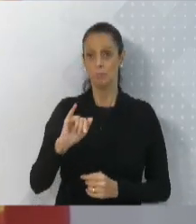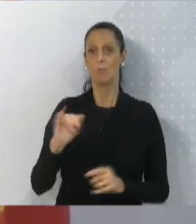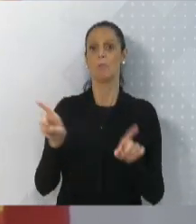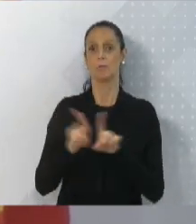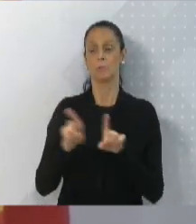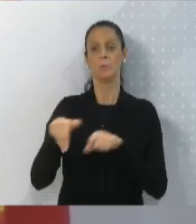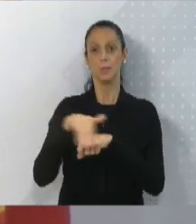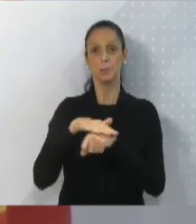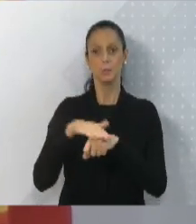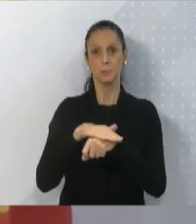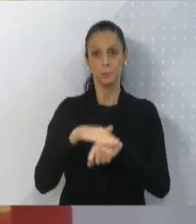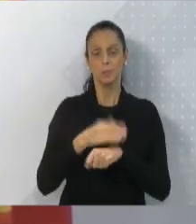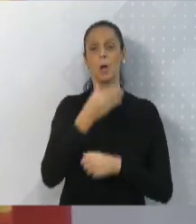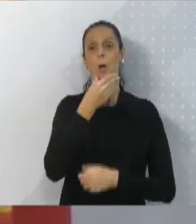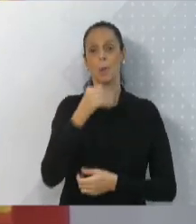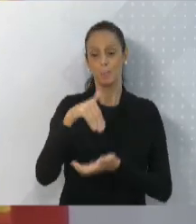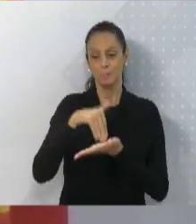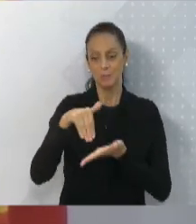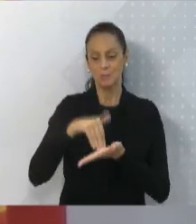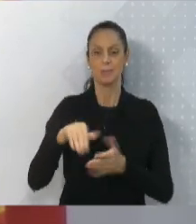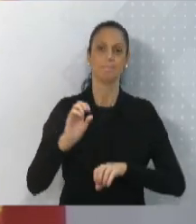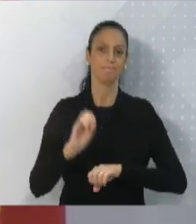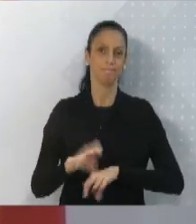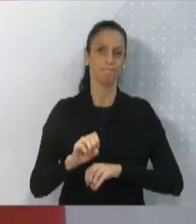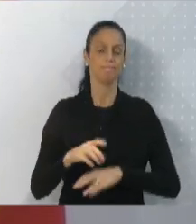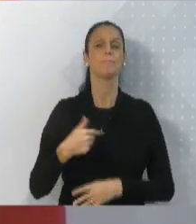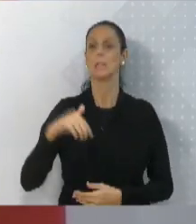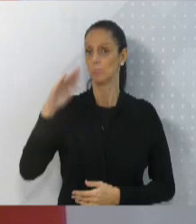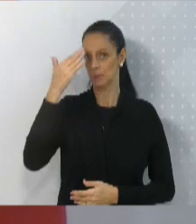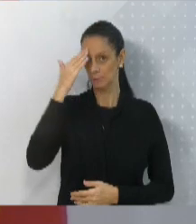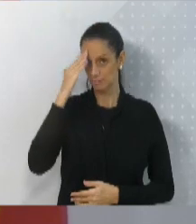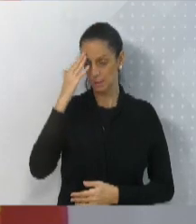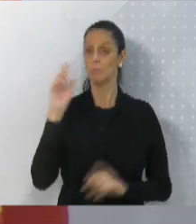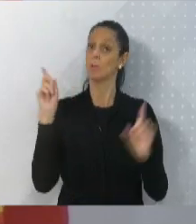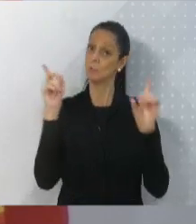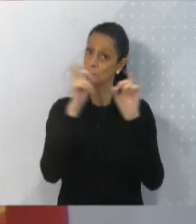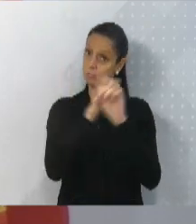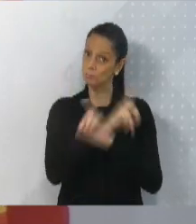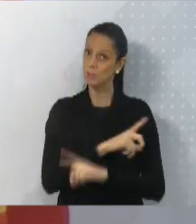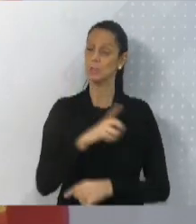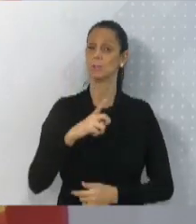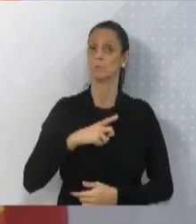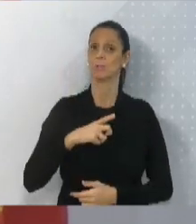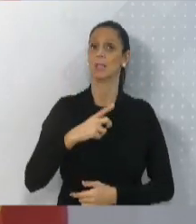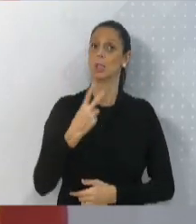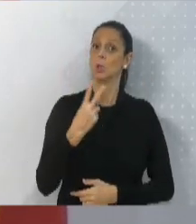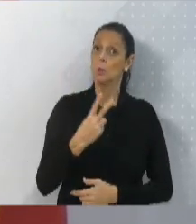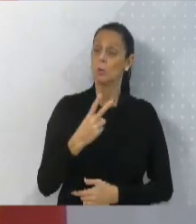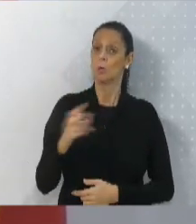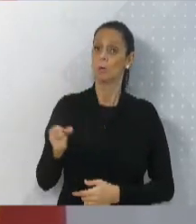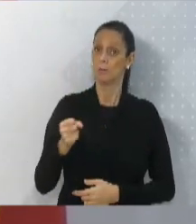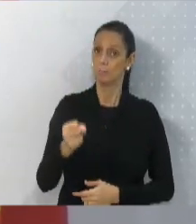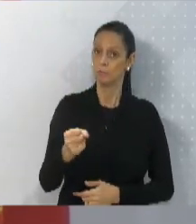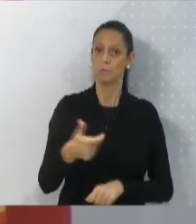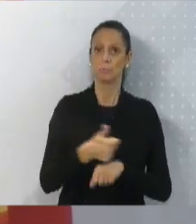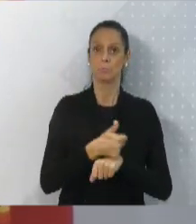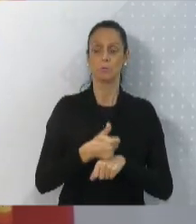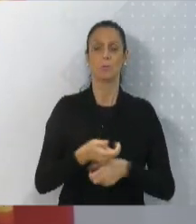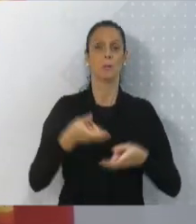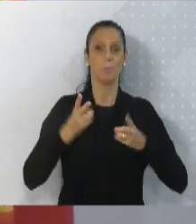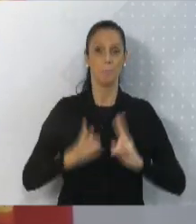com o secretário de educação eu entendo que é difícil colocar mais de um ou dois Vigilantes Armados no mesmo colégio